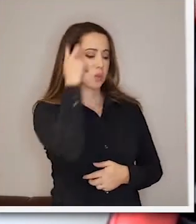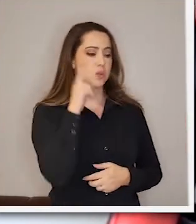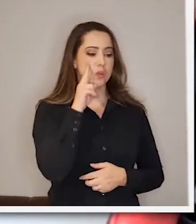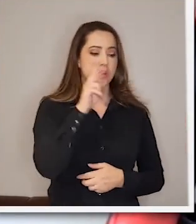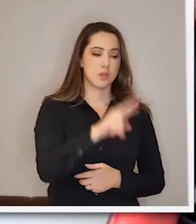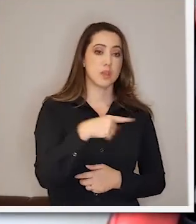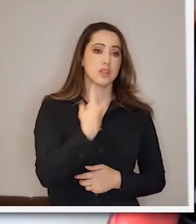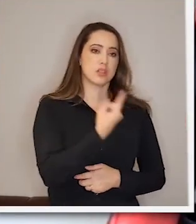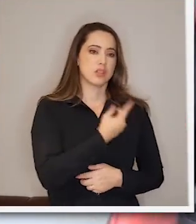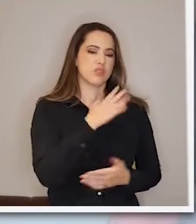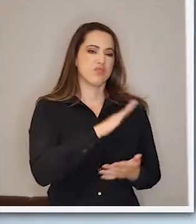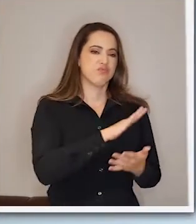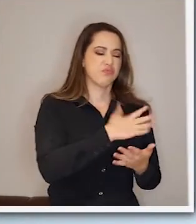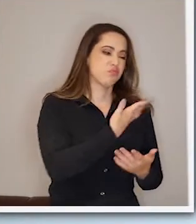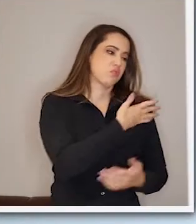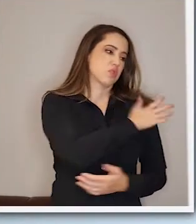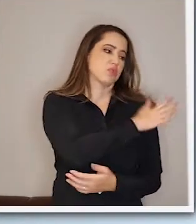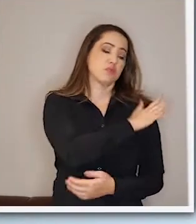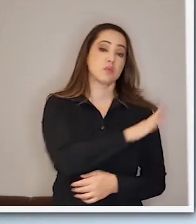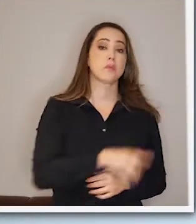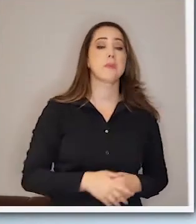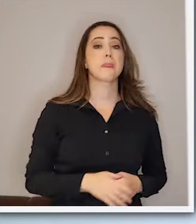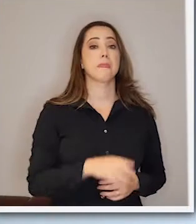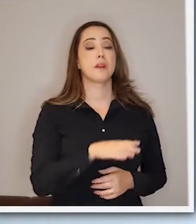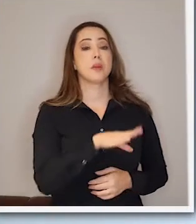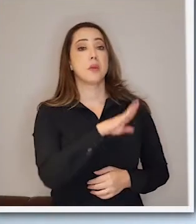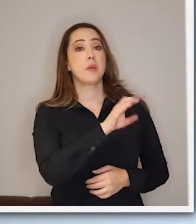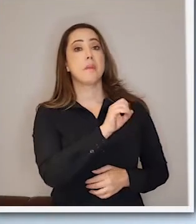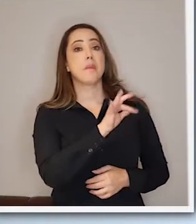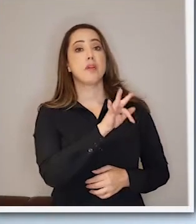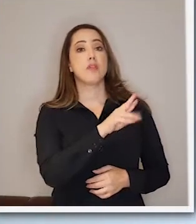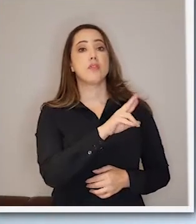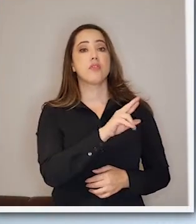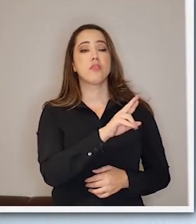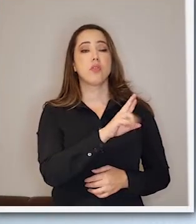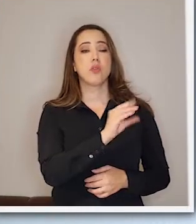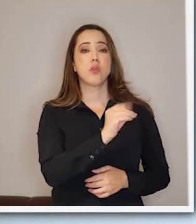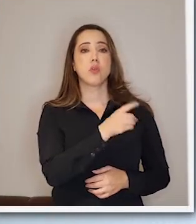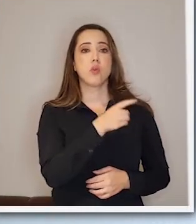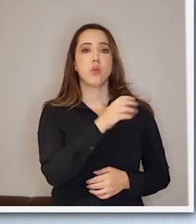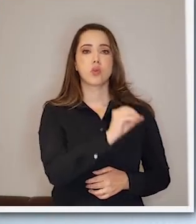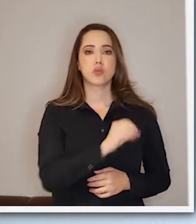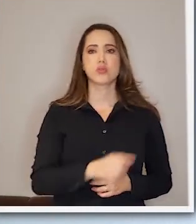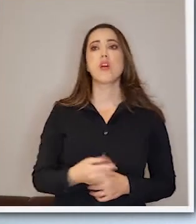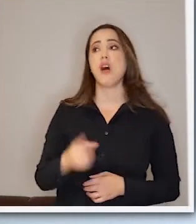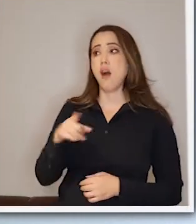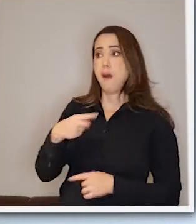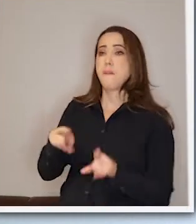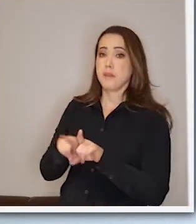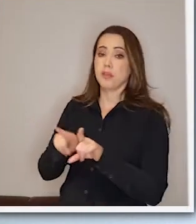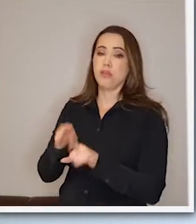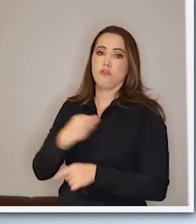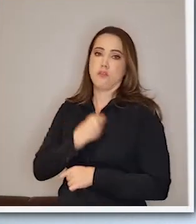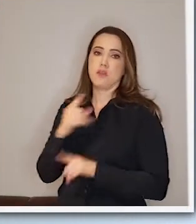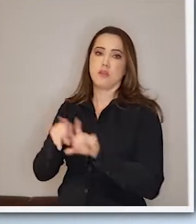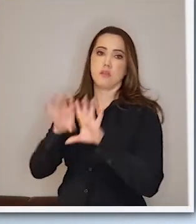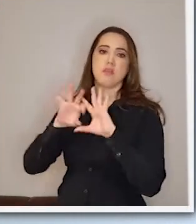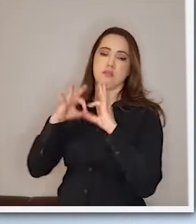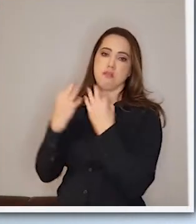Belford Roxo. Belford Roxo, minha família é do Meia, fica perto do Jacaré ali, que também às vezes de vez em quando o bicho pega. Ontem mesmo pegou.